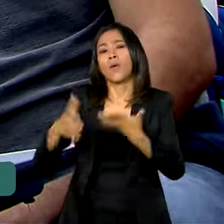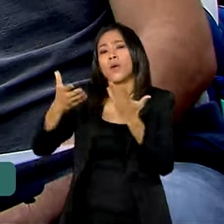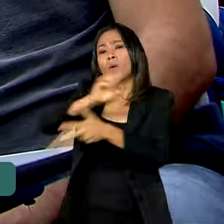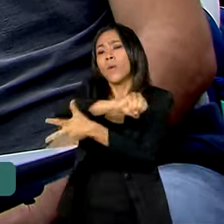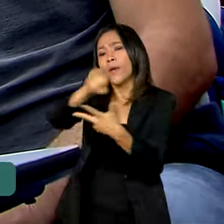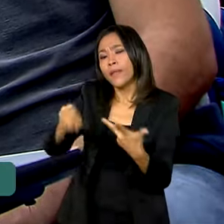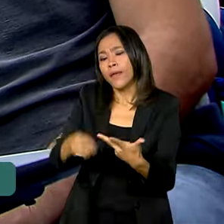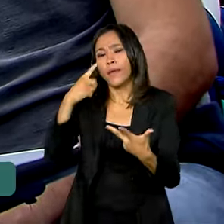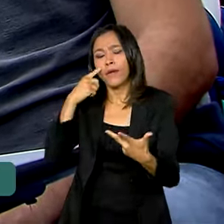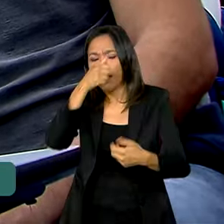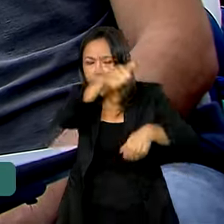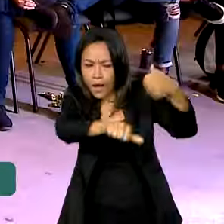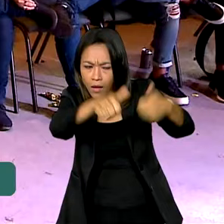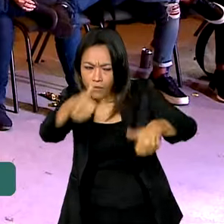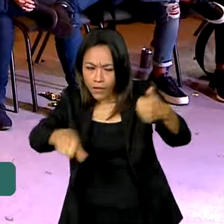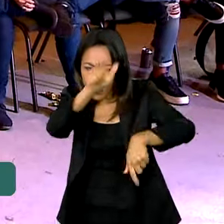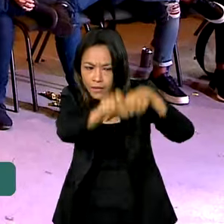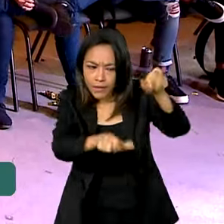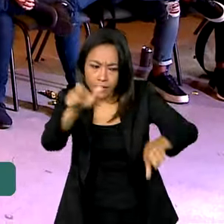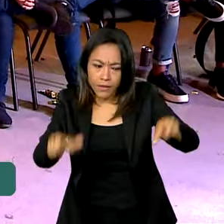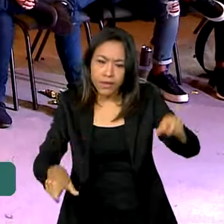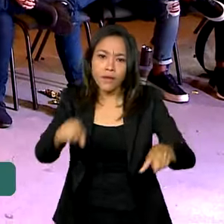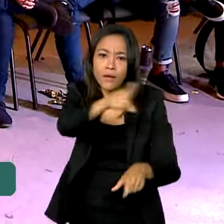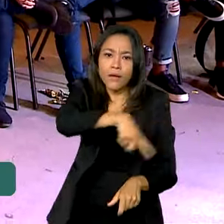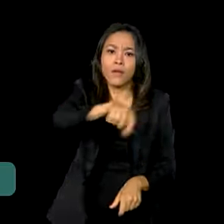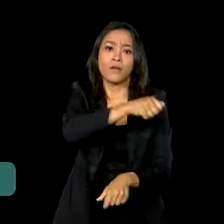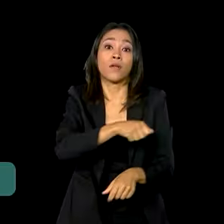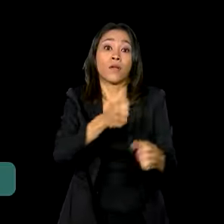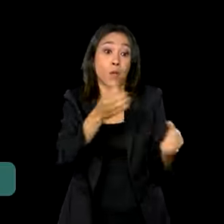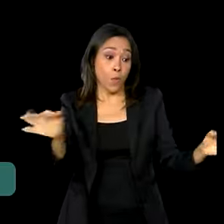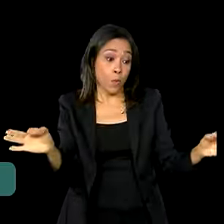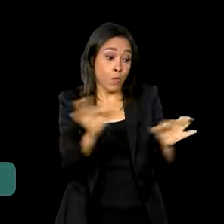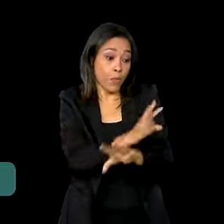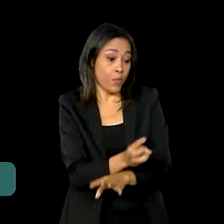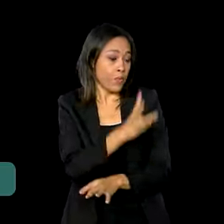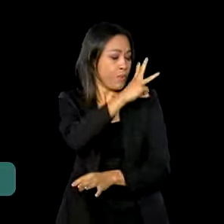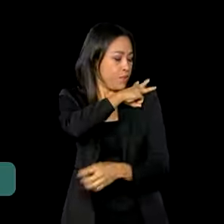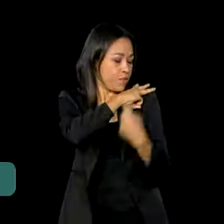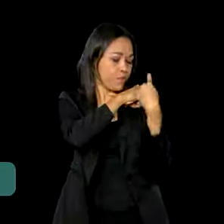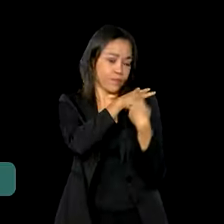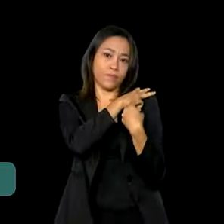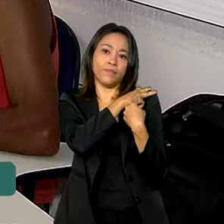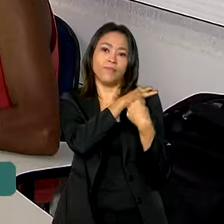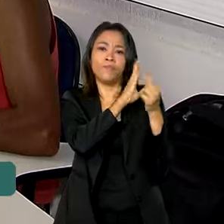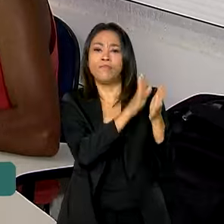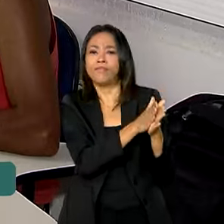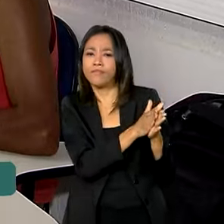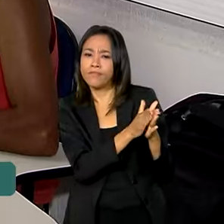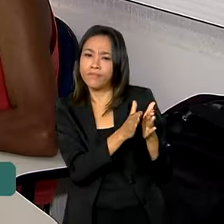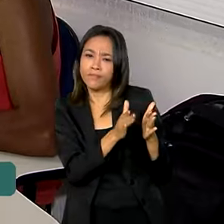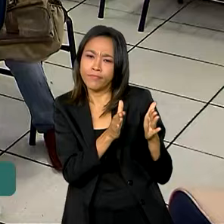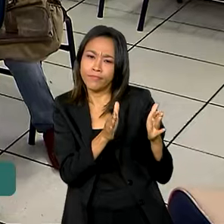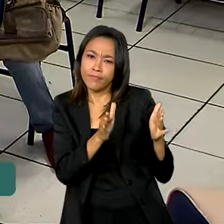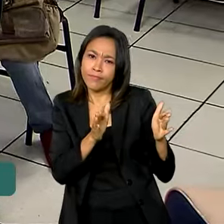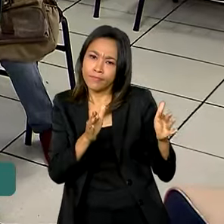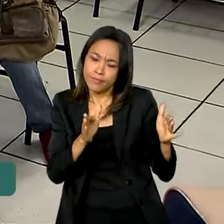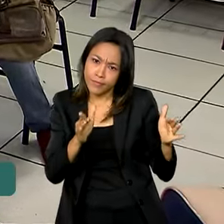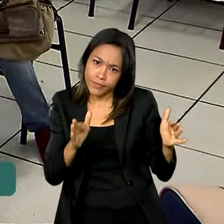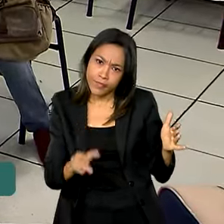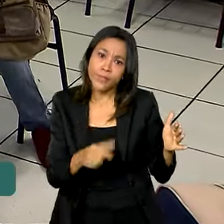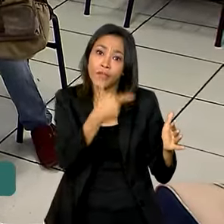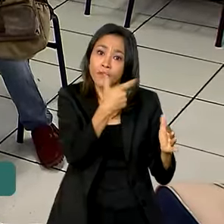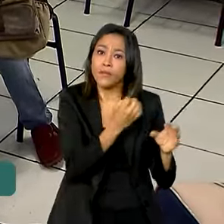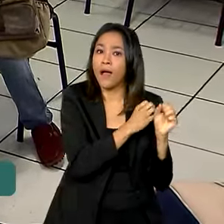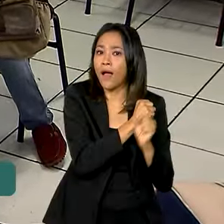avalia o desempenho escolar dos estudantes ao término da educação básica. Ao longo de mais de duas décadas de